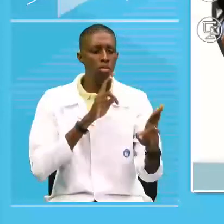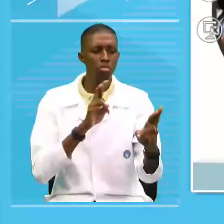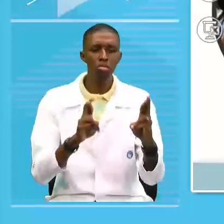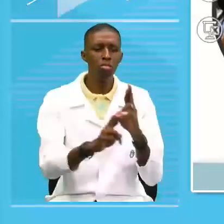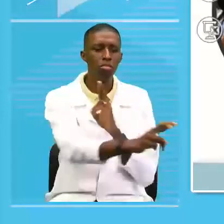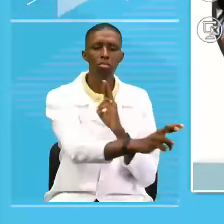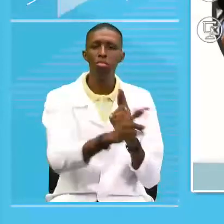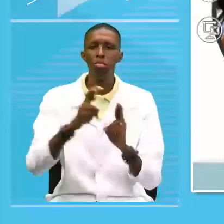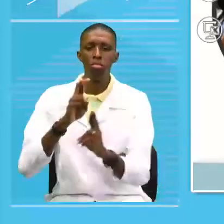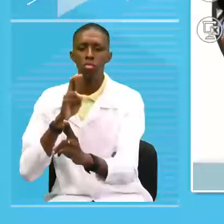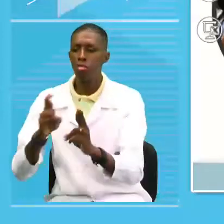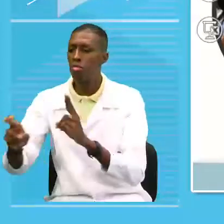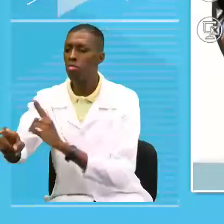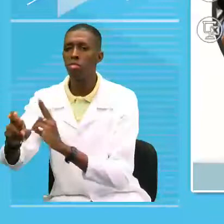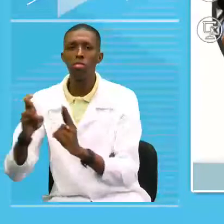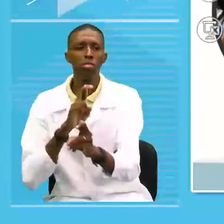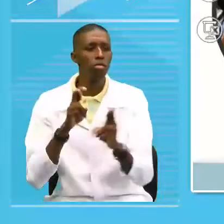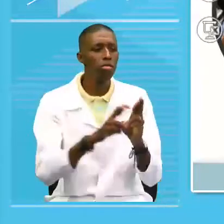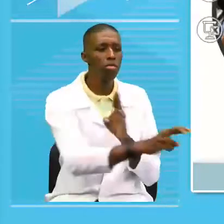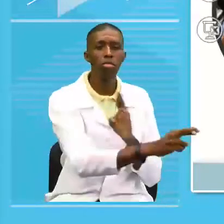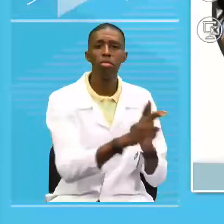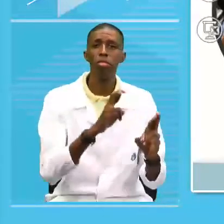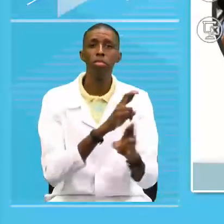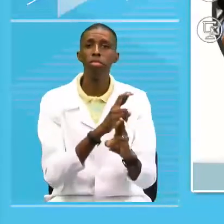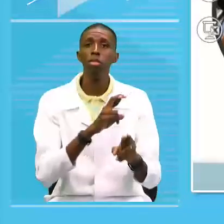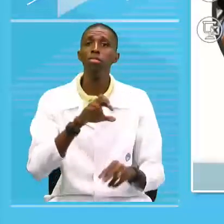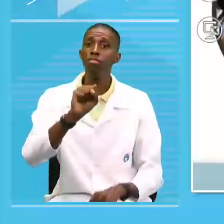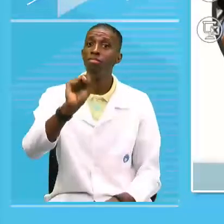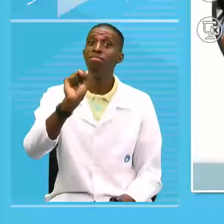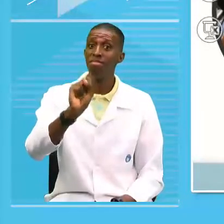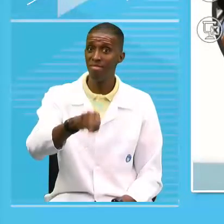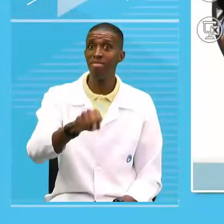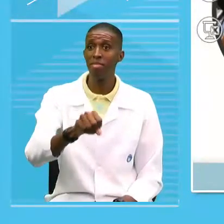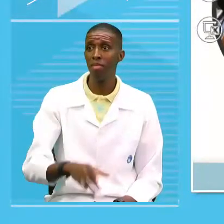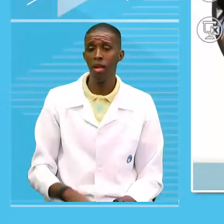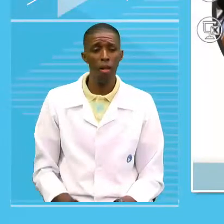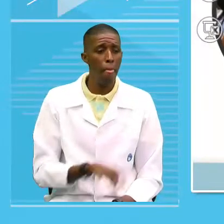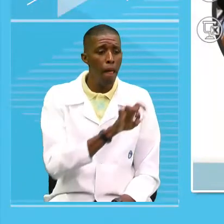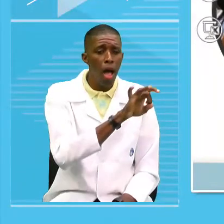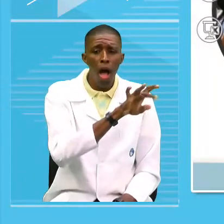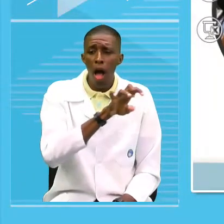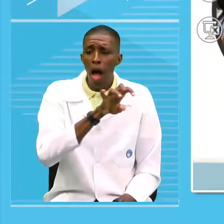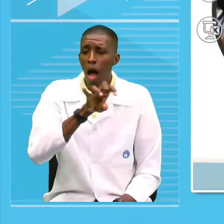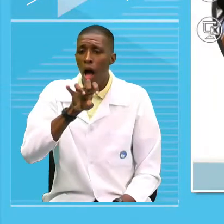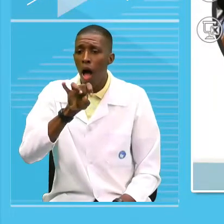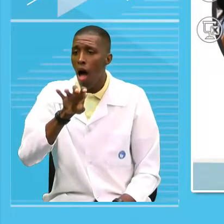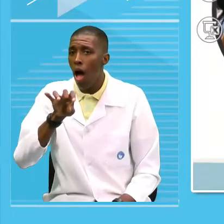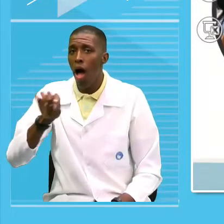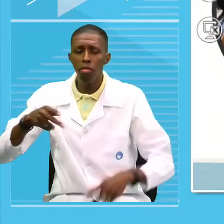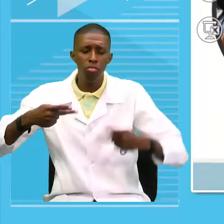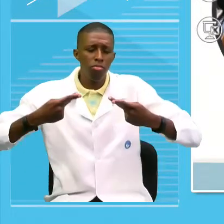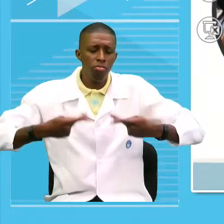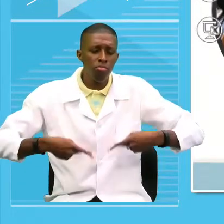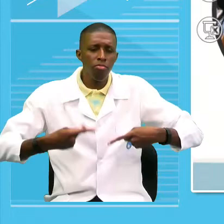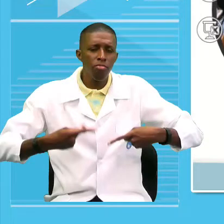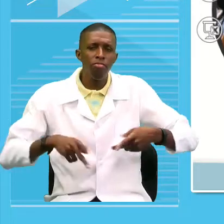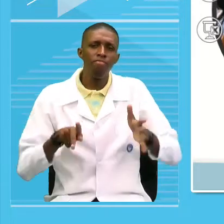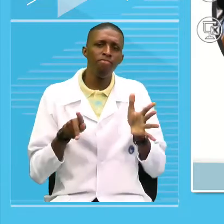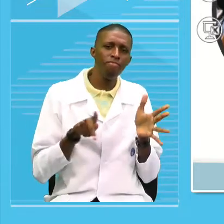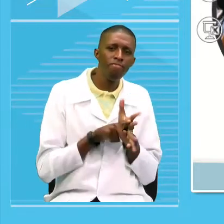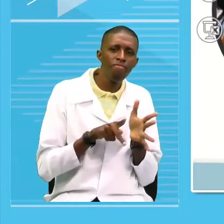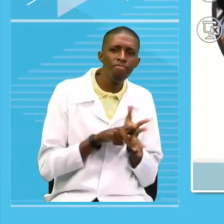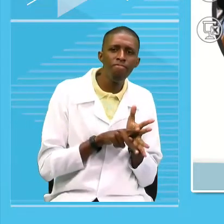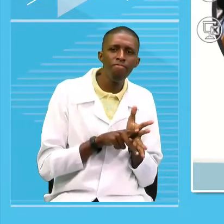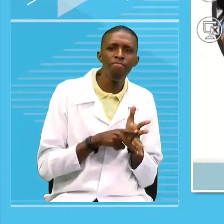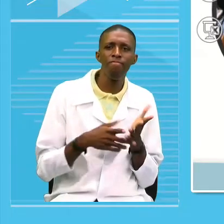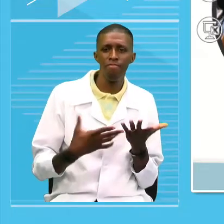a viver juntos conhecendo o outro com foco na educação na cultura e não na violência né então